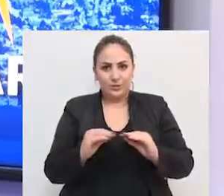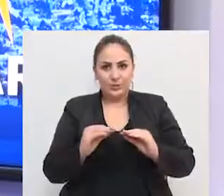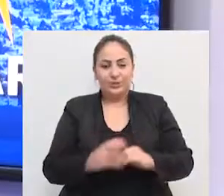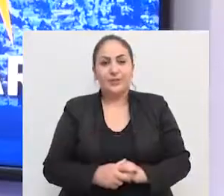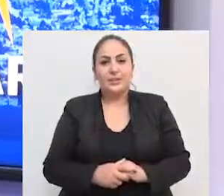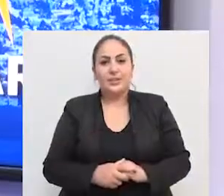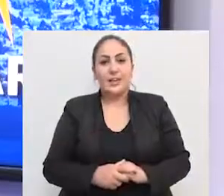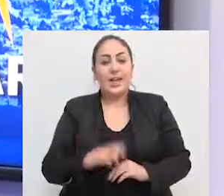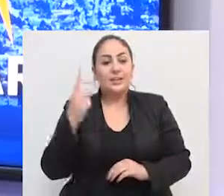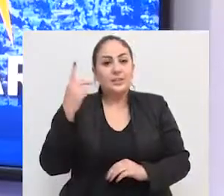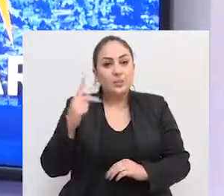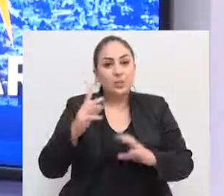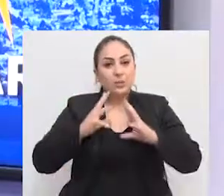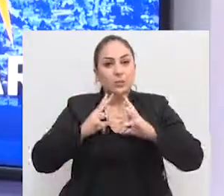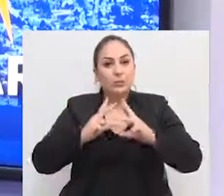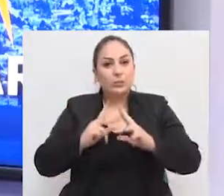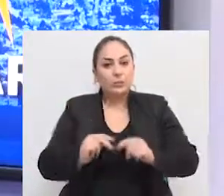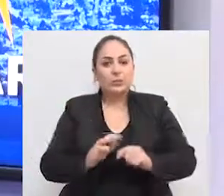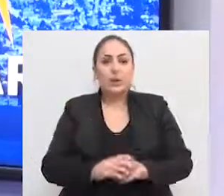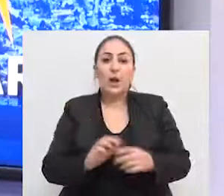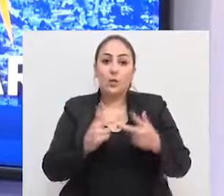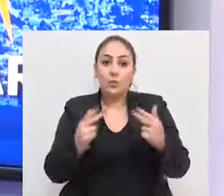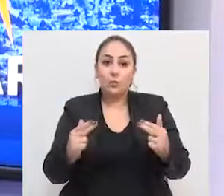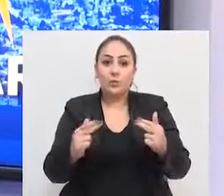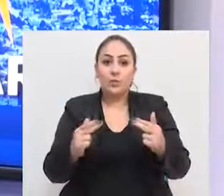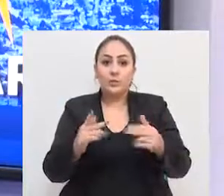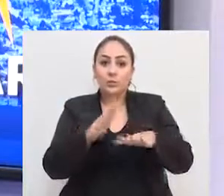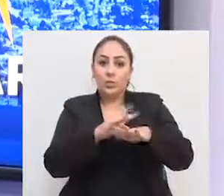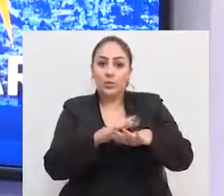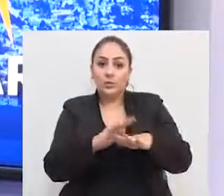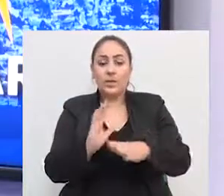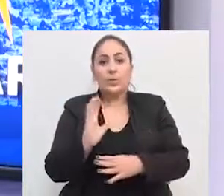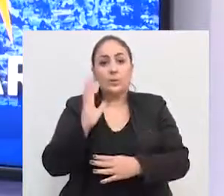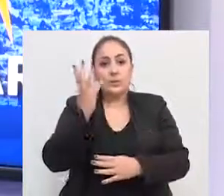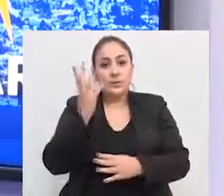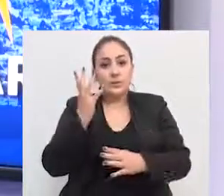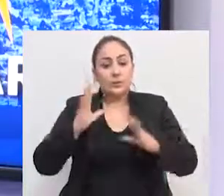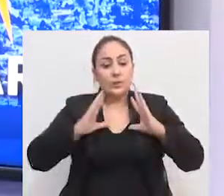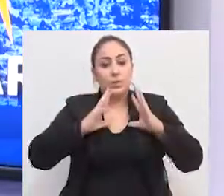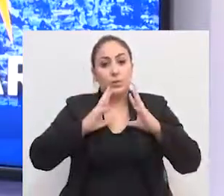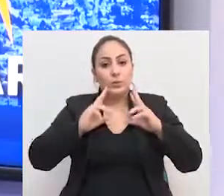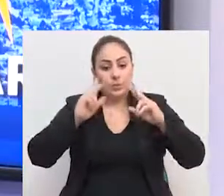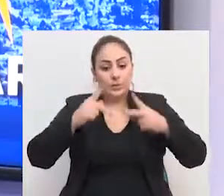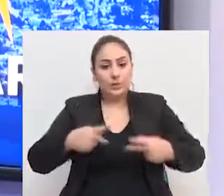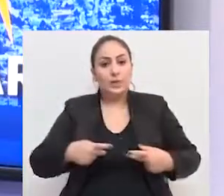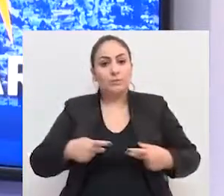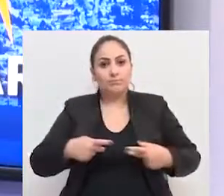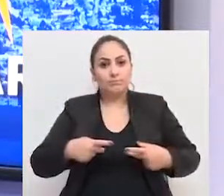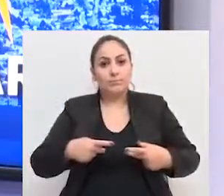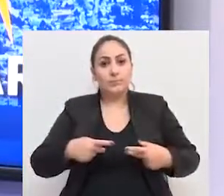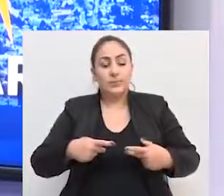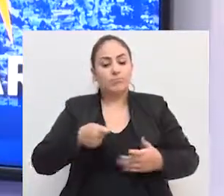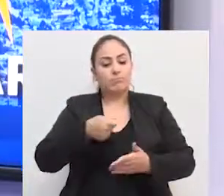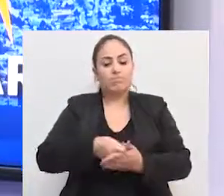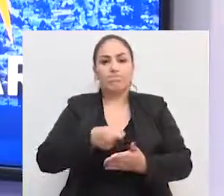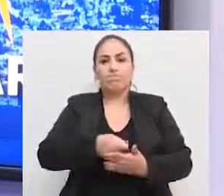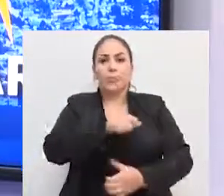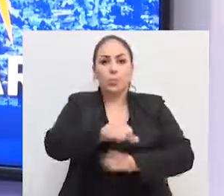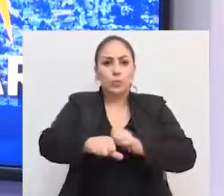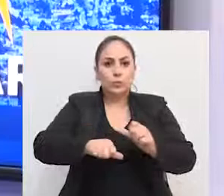Boa noite. Ao longo da história, algumas epidemias assolaram a humanidade e forçaram